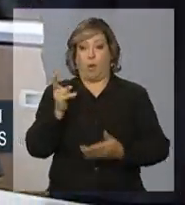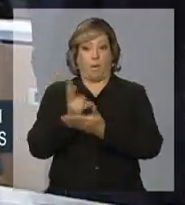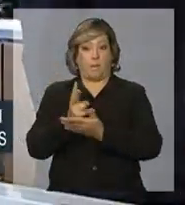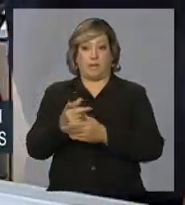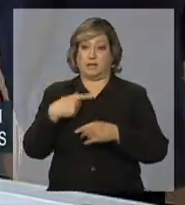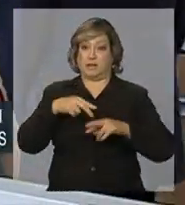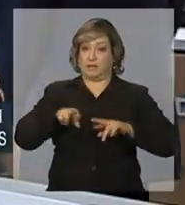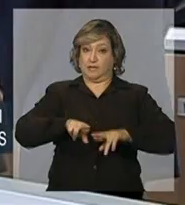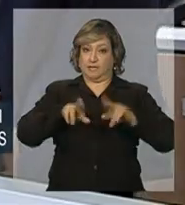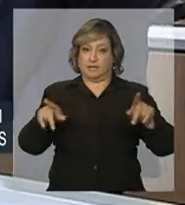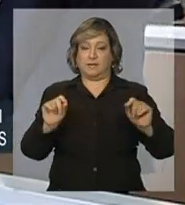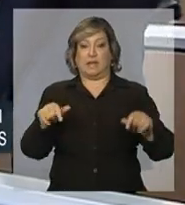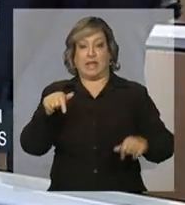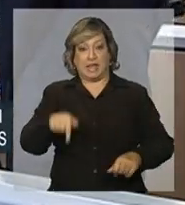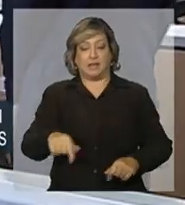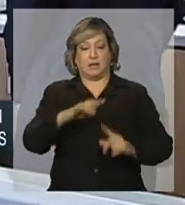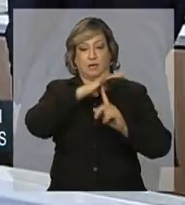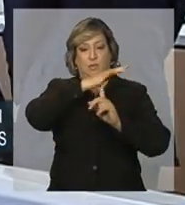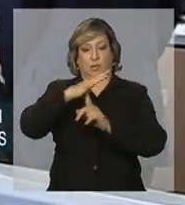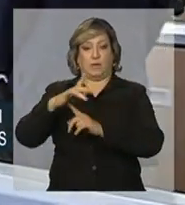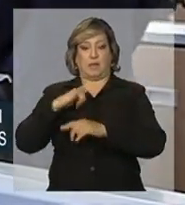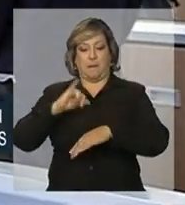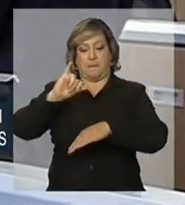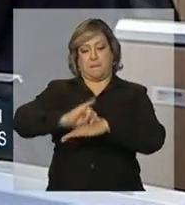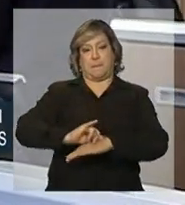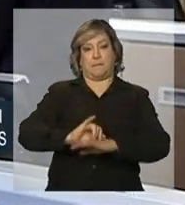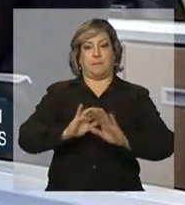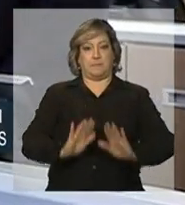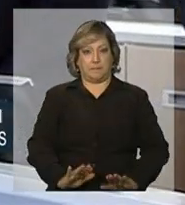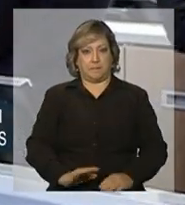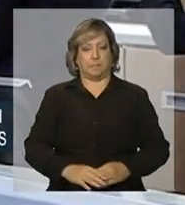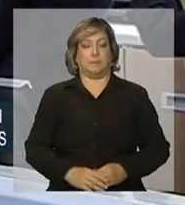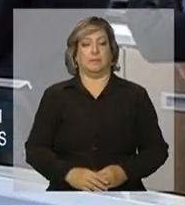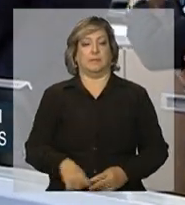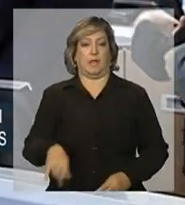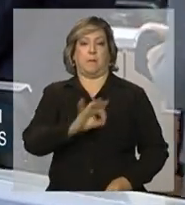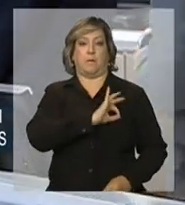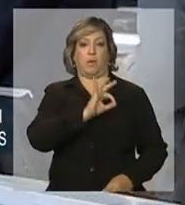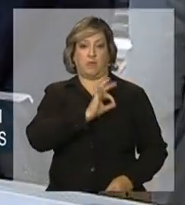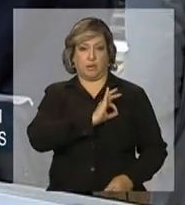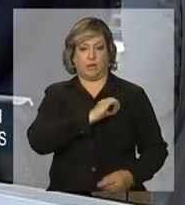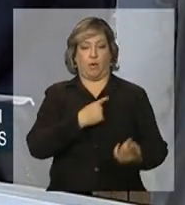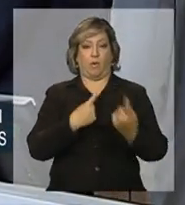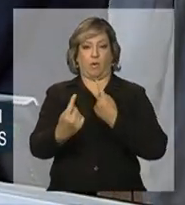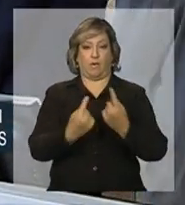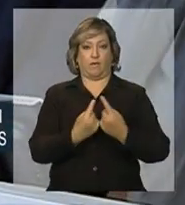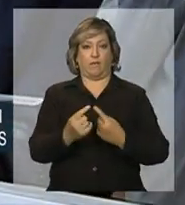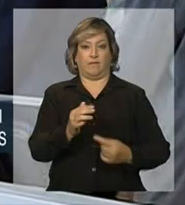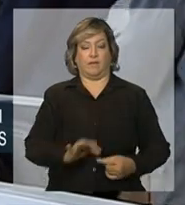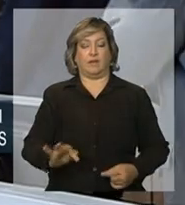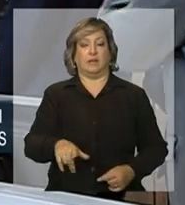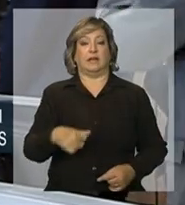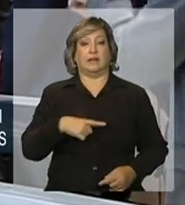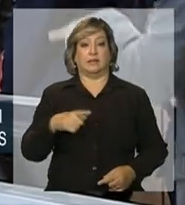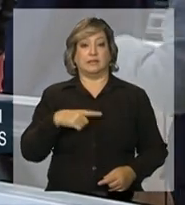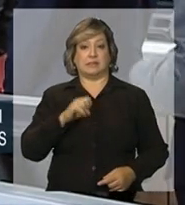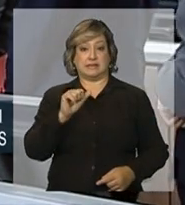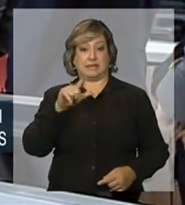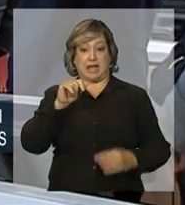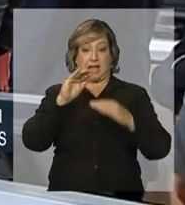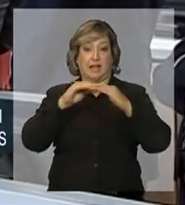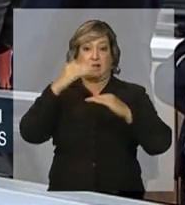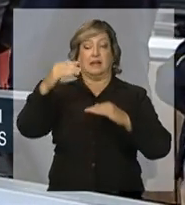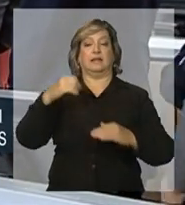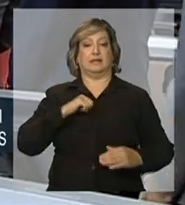aqui é um helicóptero. Esse aqui é o que está pousado da Polícia Rodoviária Federal. Isso, é aquele que está ali. Na sala de cima, é ao